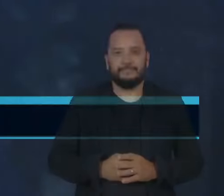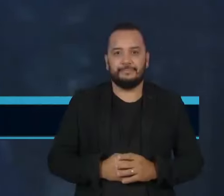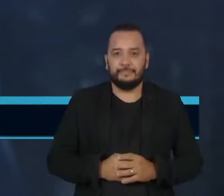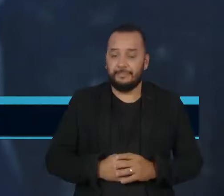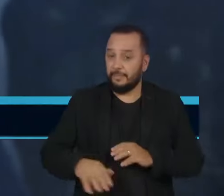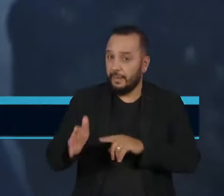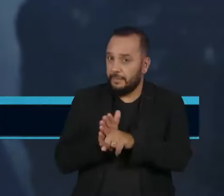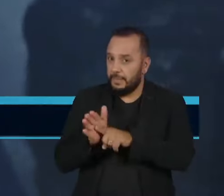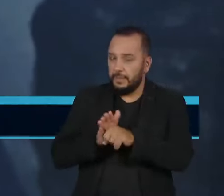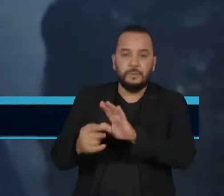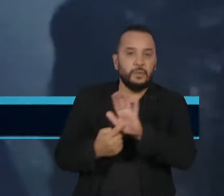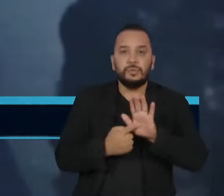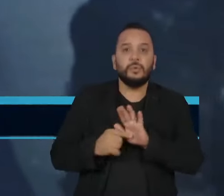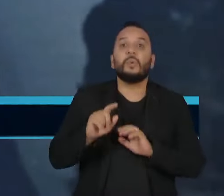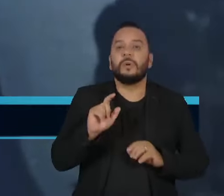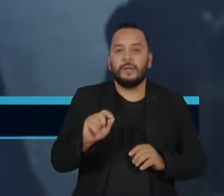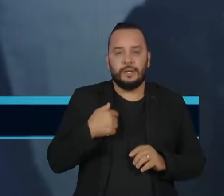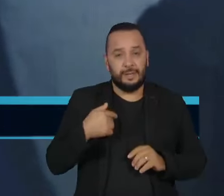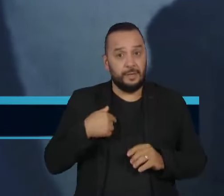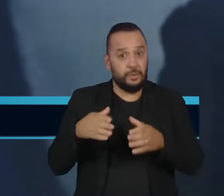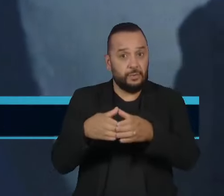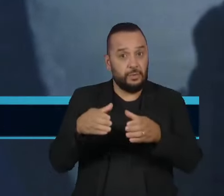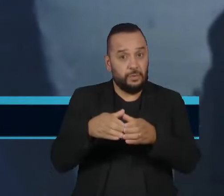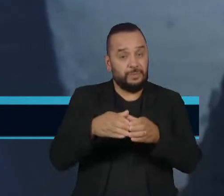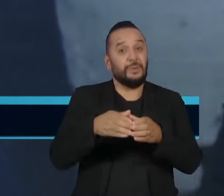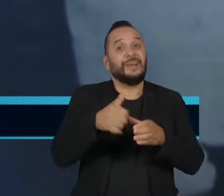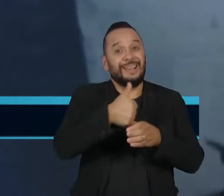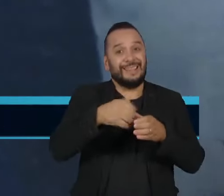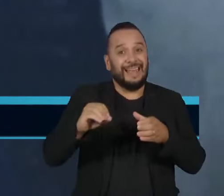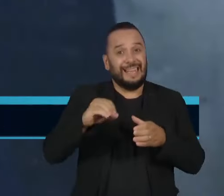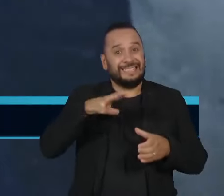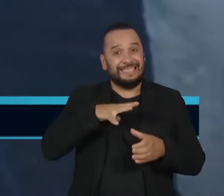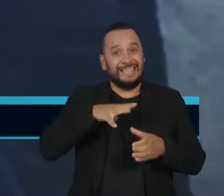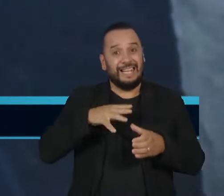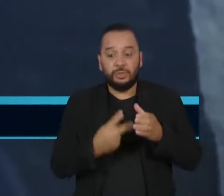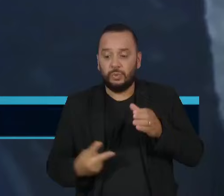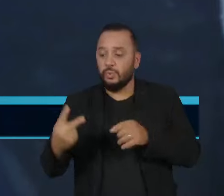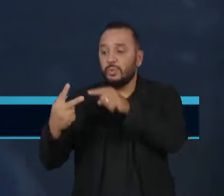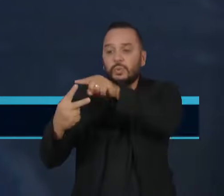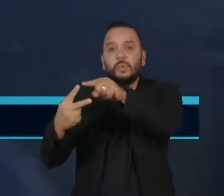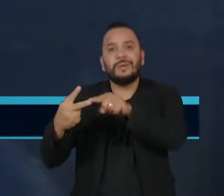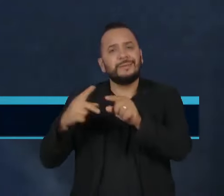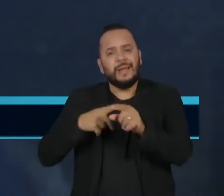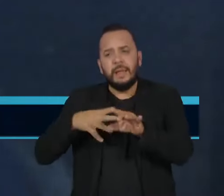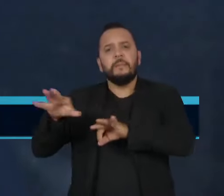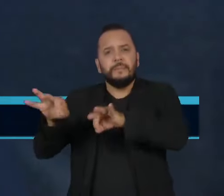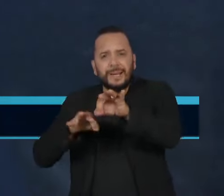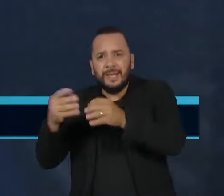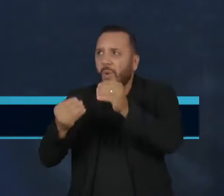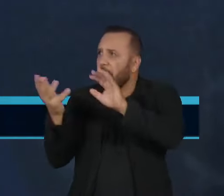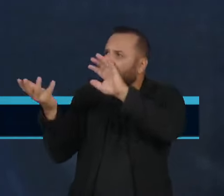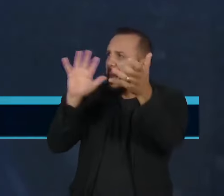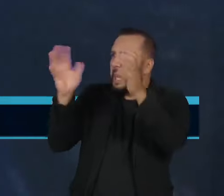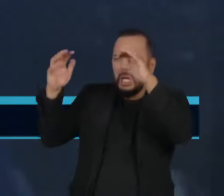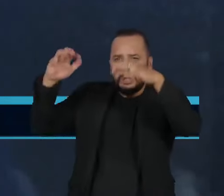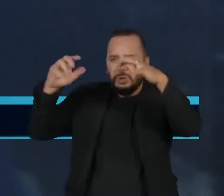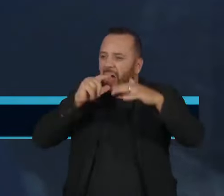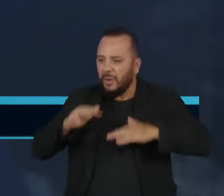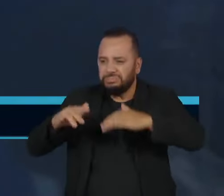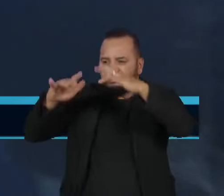Uma pesquisa revelou que só 2 em cada 10 cidades brasileiras têm planos estruturados para lidar com eventos climáticos